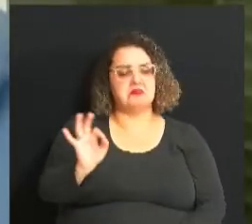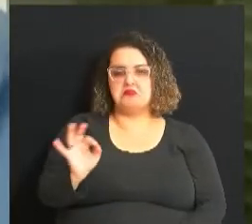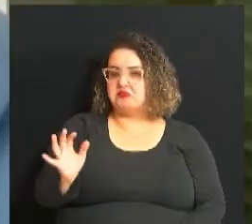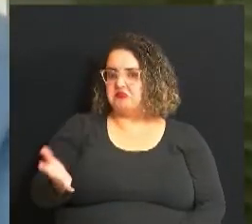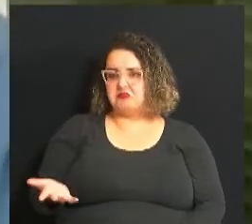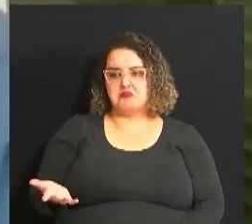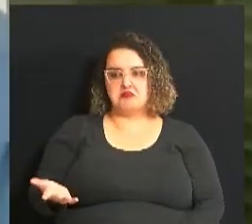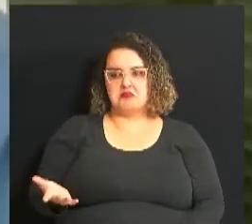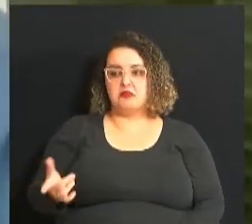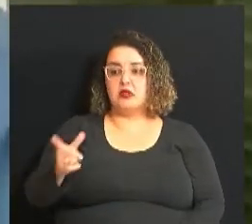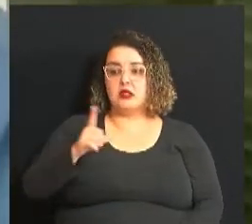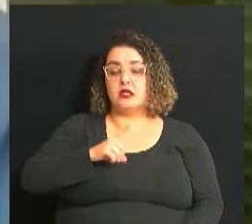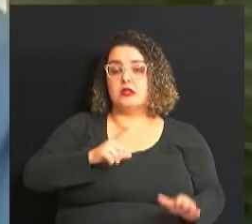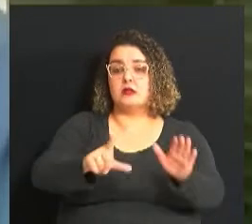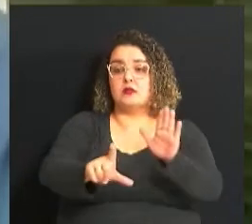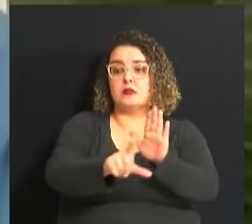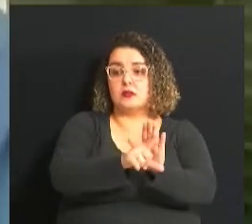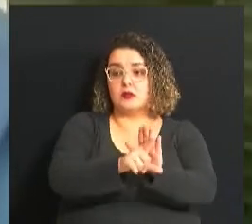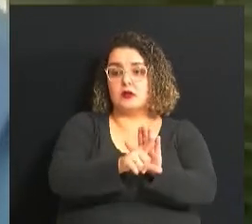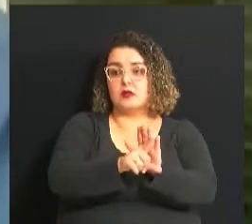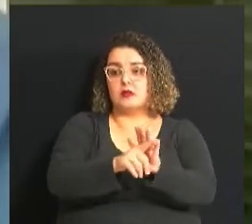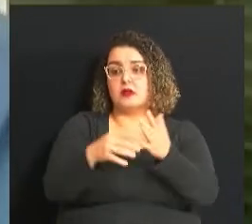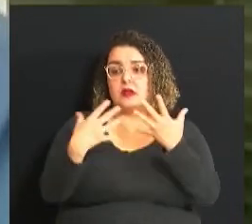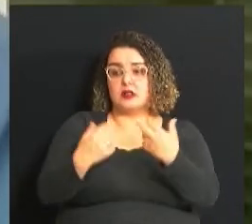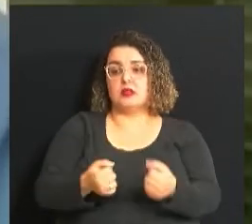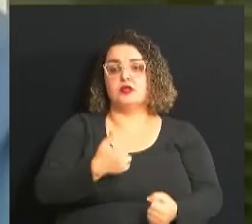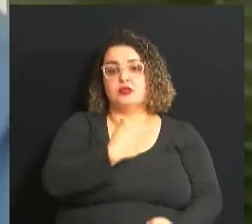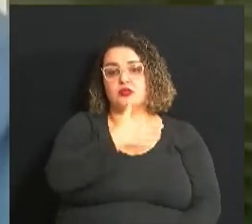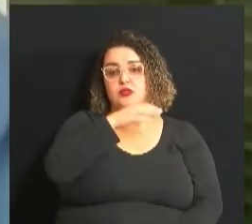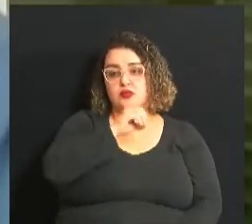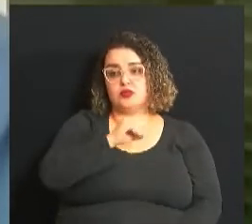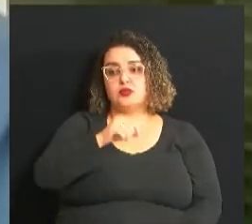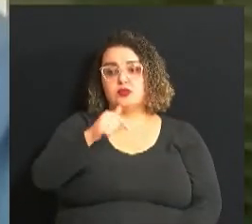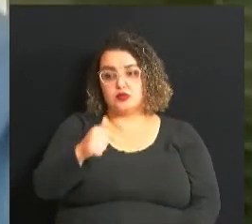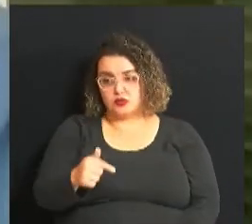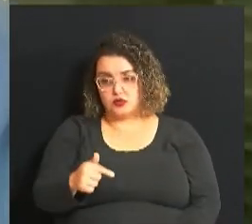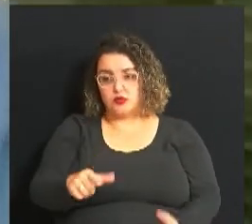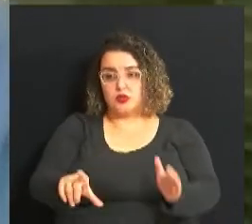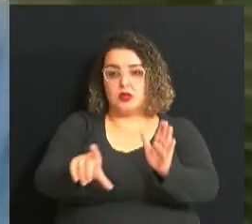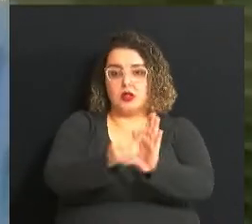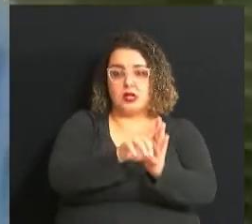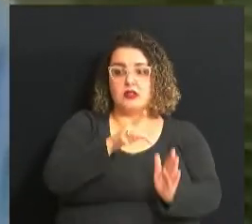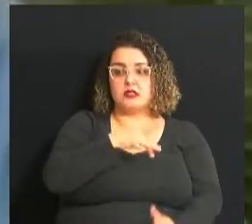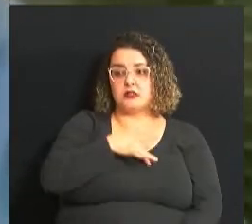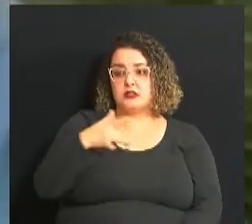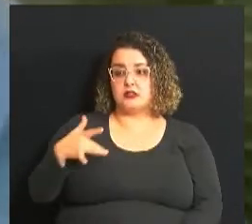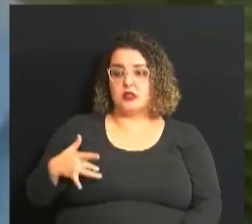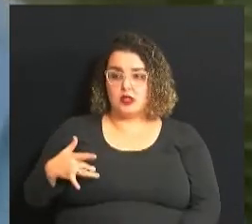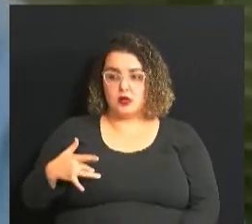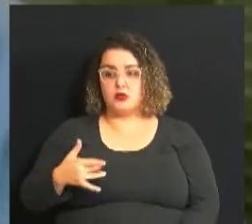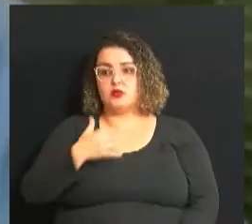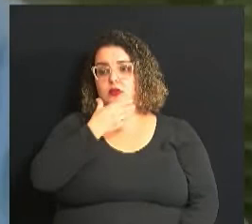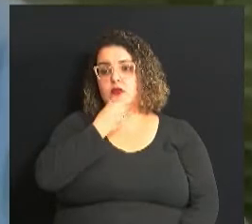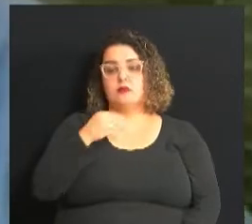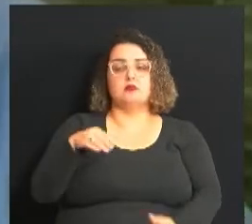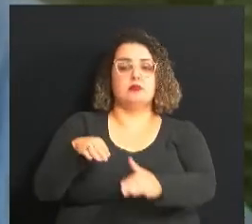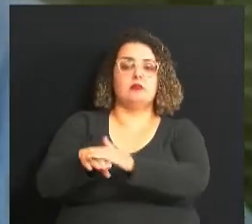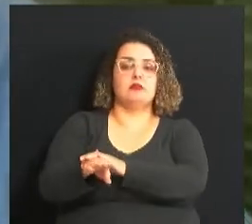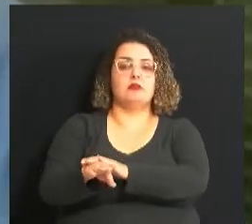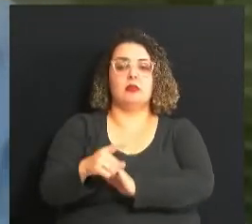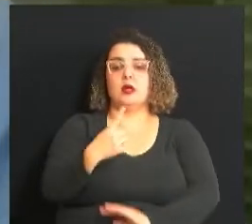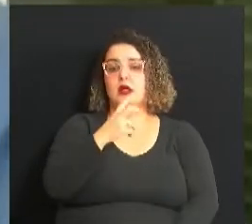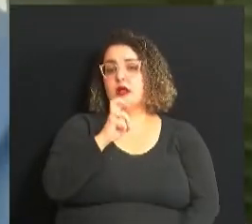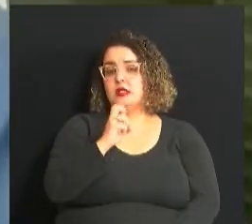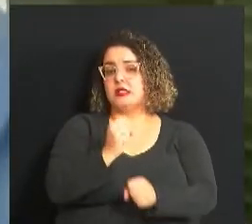uma lei que foi promulgada em 2007, Lei de Saúde do Homem. Ela está engavetada até hoje. Há 15 anos não se fez